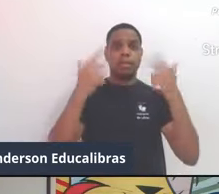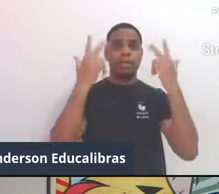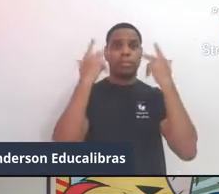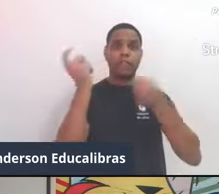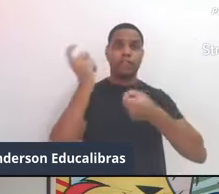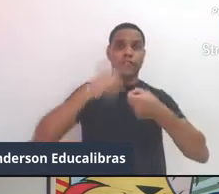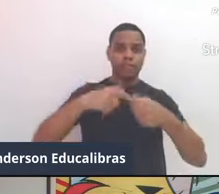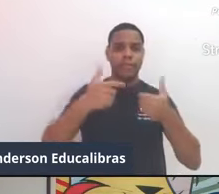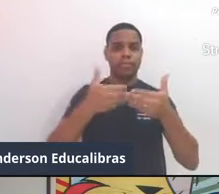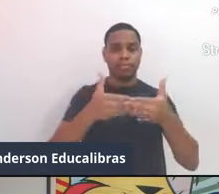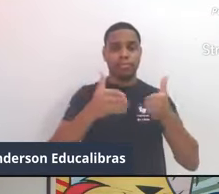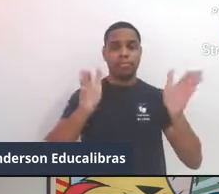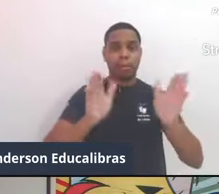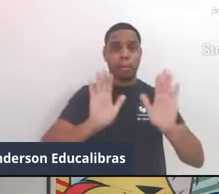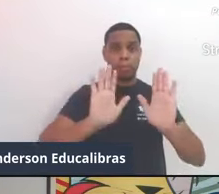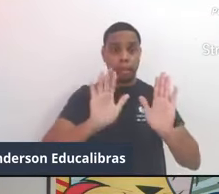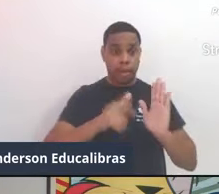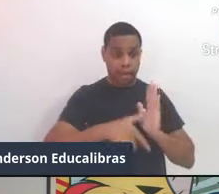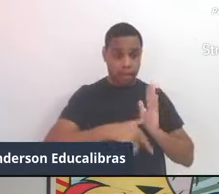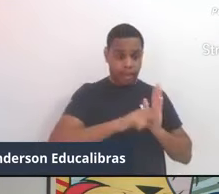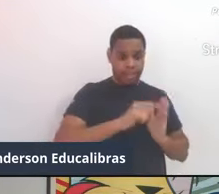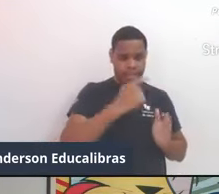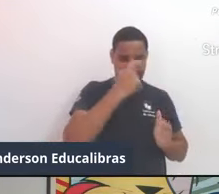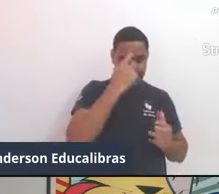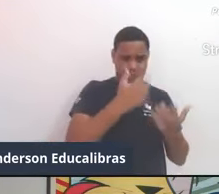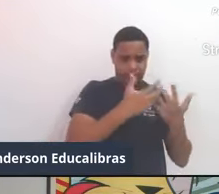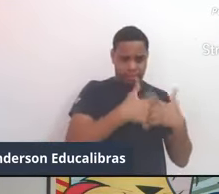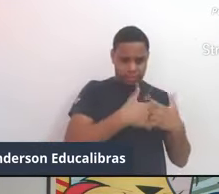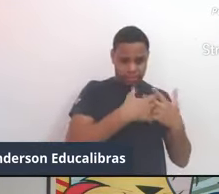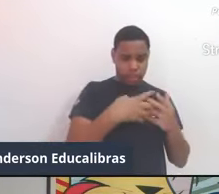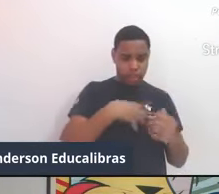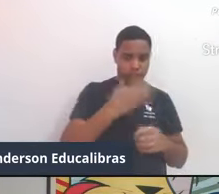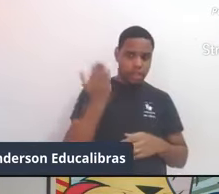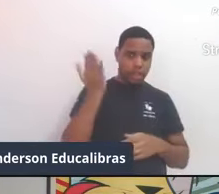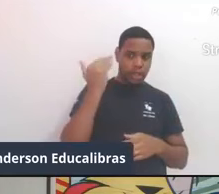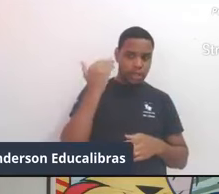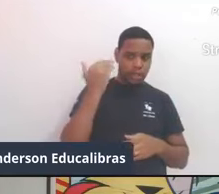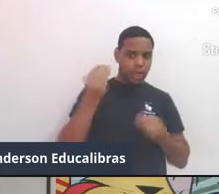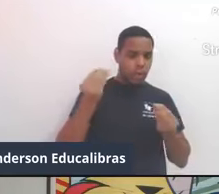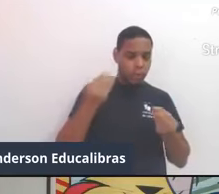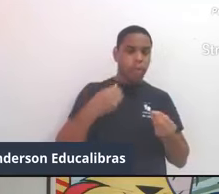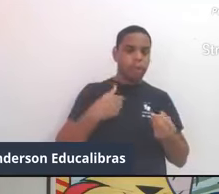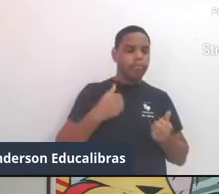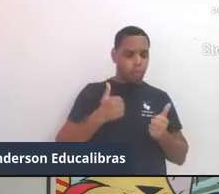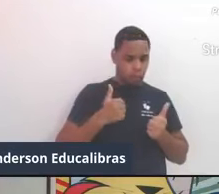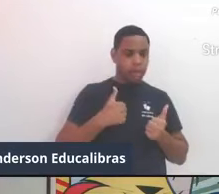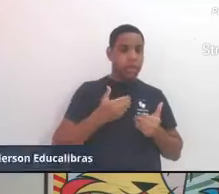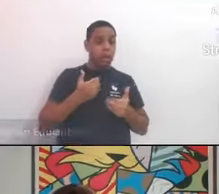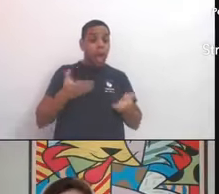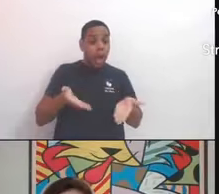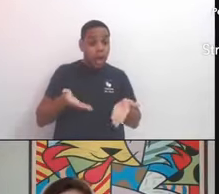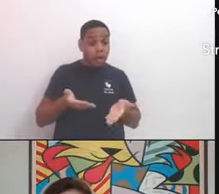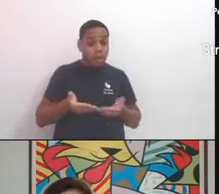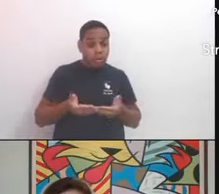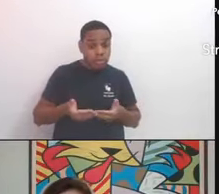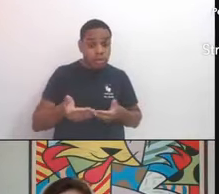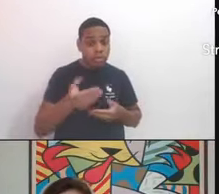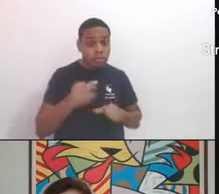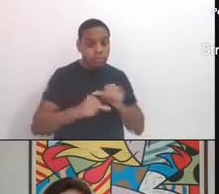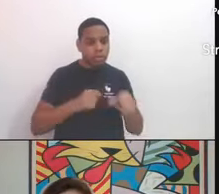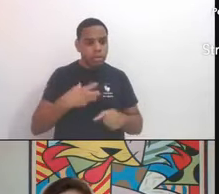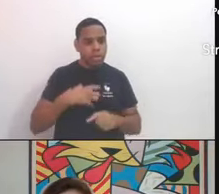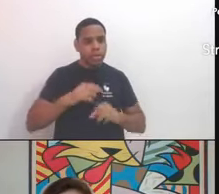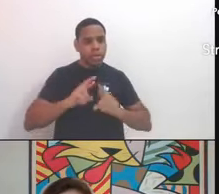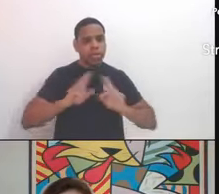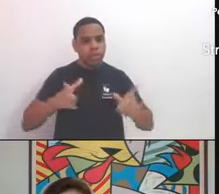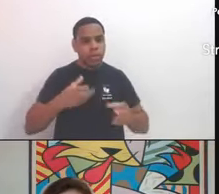antes, nós temos que repensar tudo que nós fazíamos, como faremos agora e como deverá ser esse novo